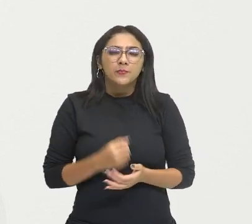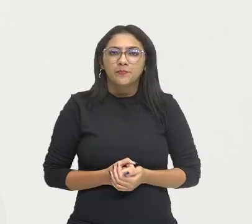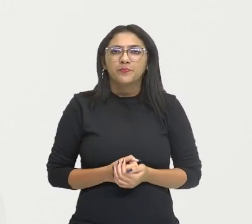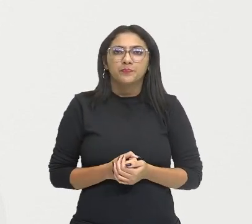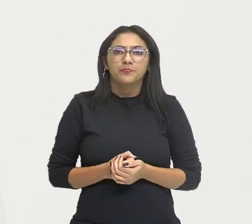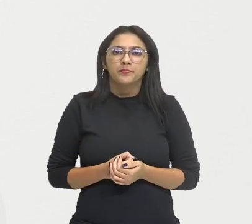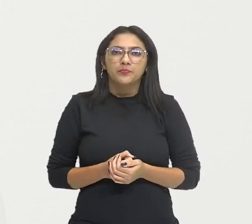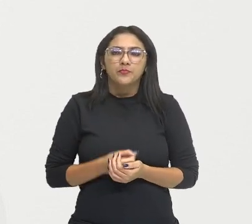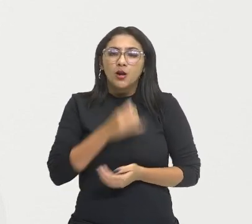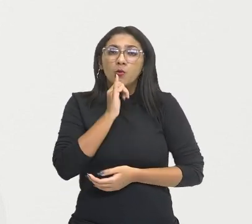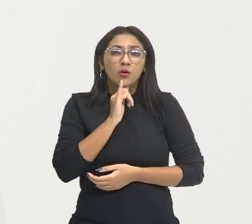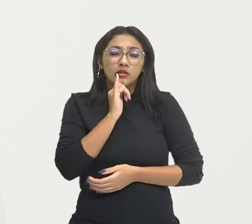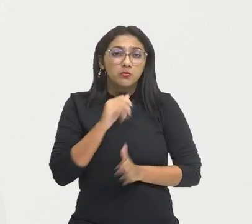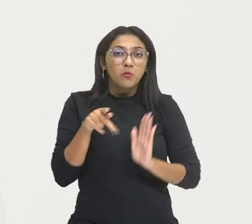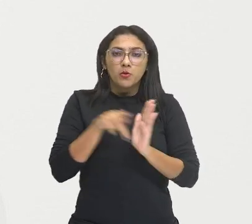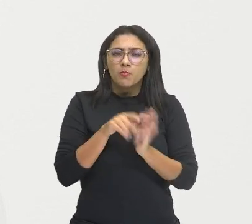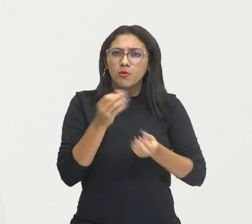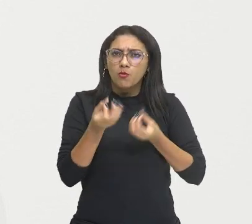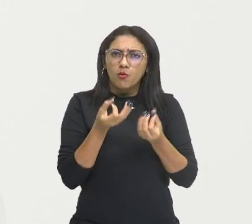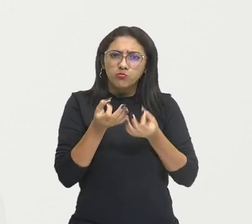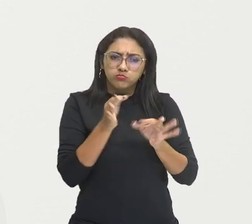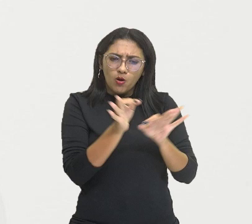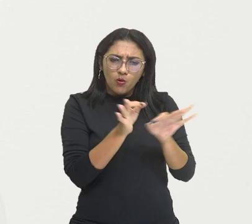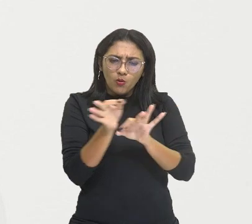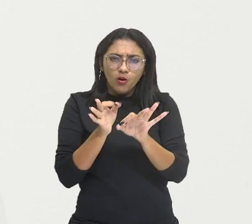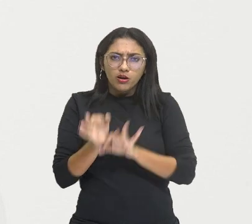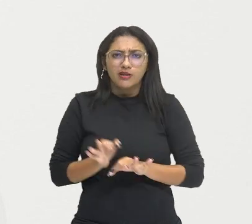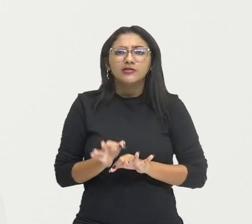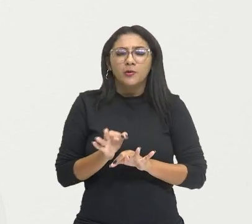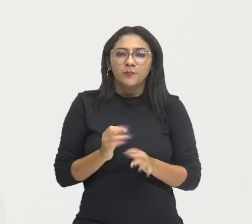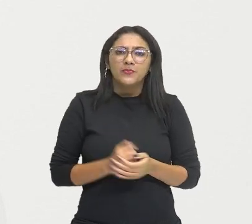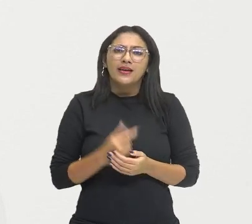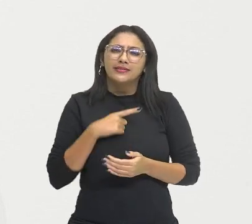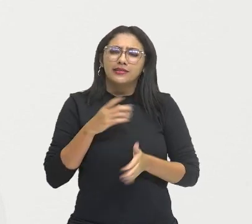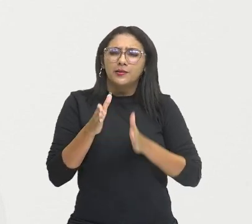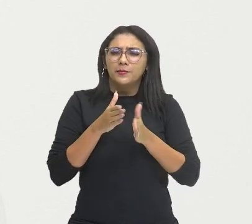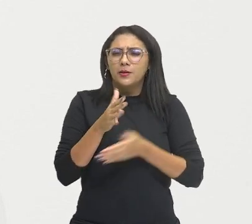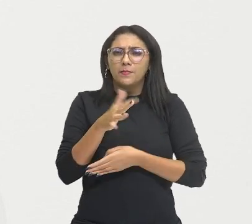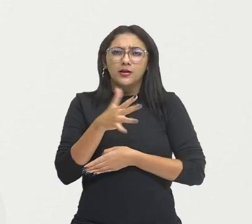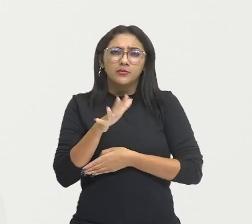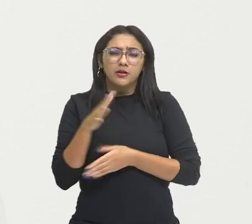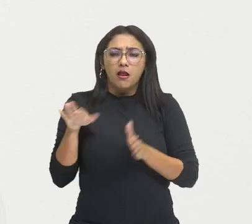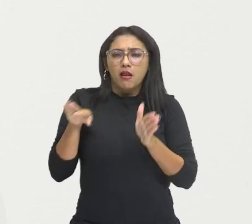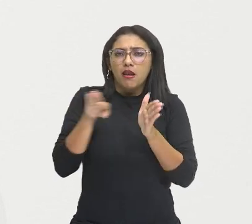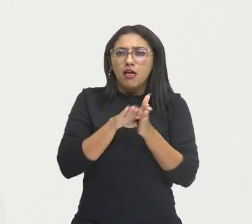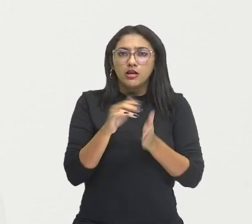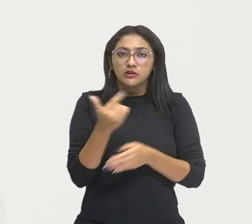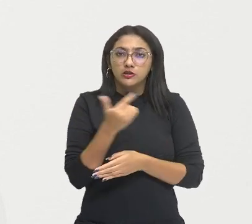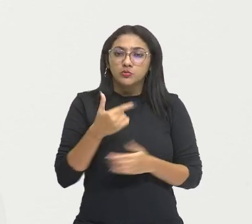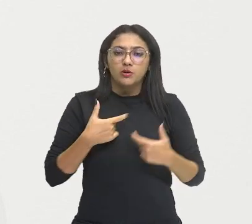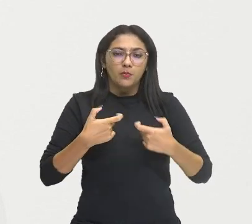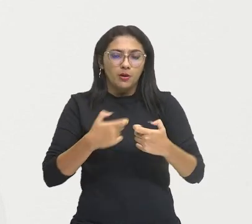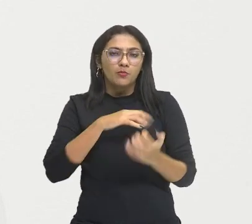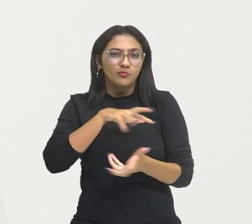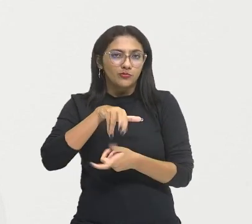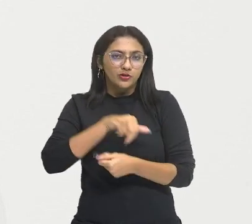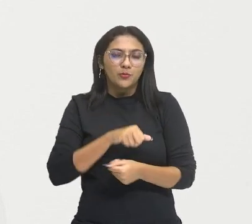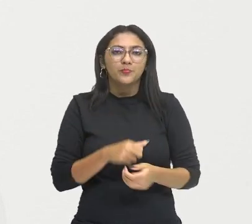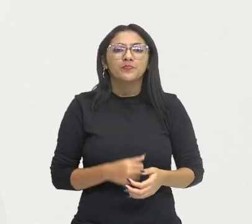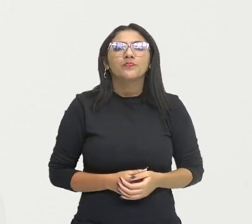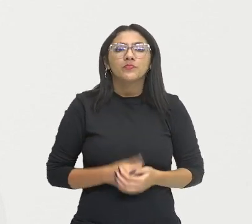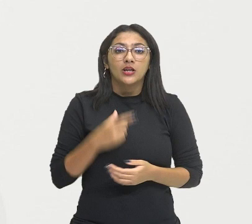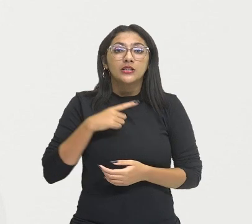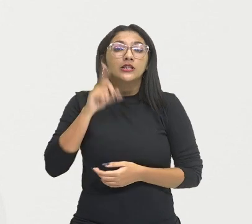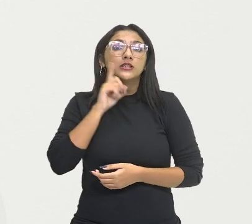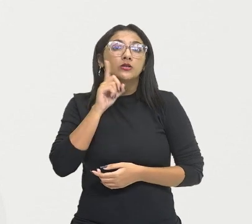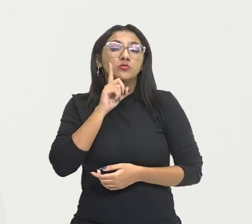definiu ali como seria essa ordem chamada de multipolar, que vai durar ali até a Segunda Guerra Mundial. Nós tínhamos os Estados